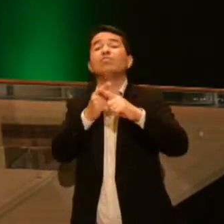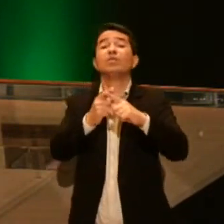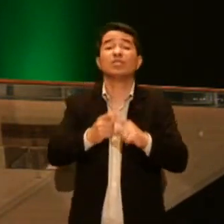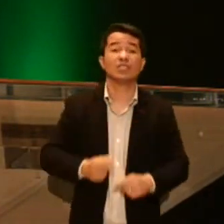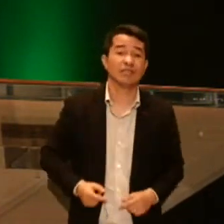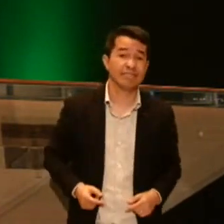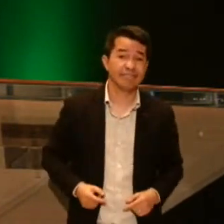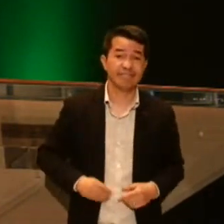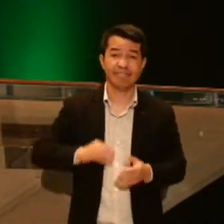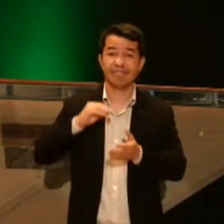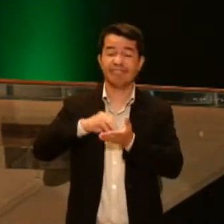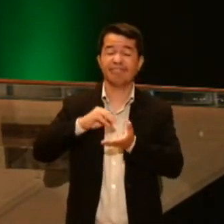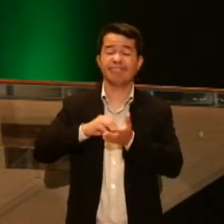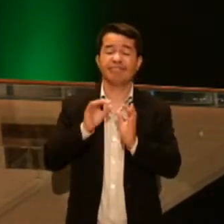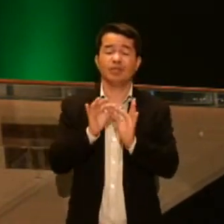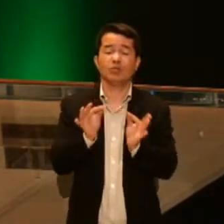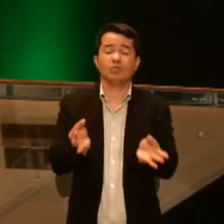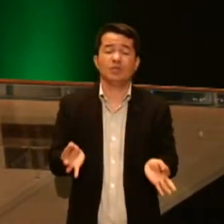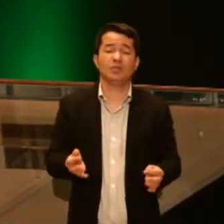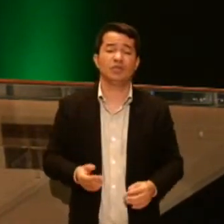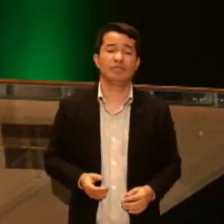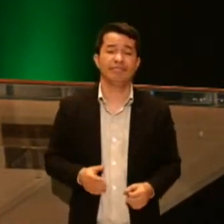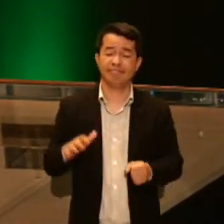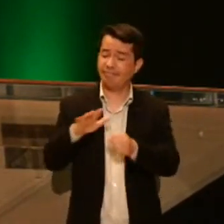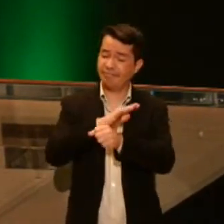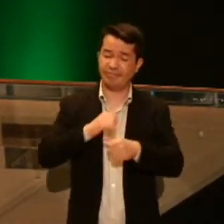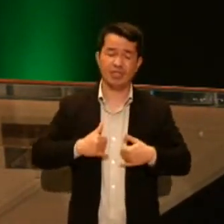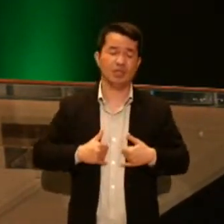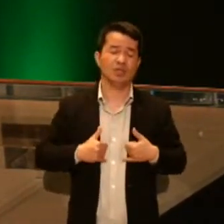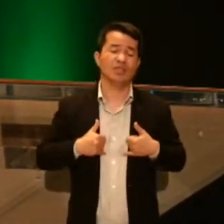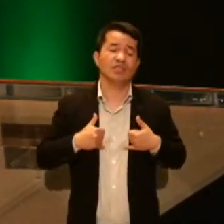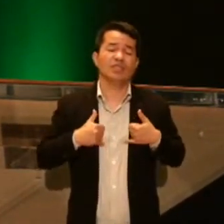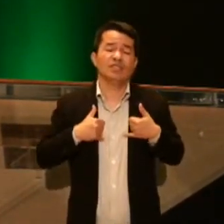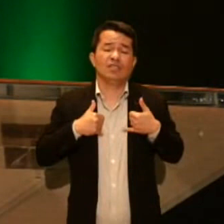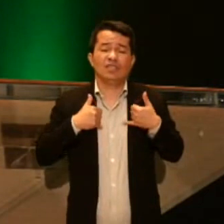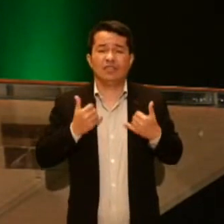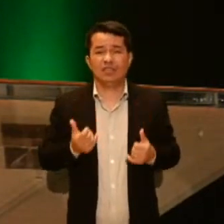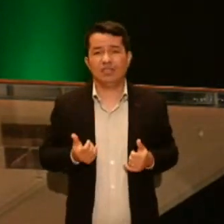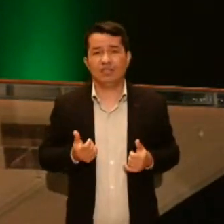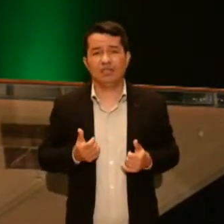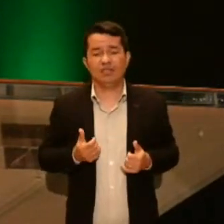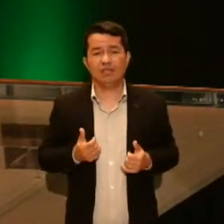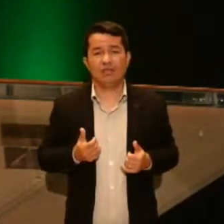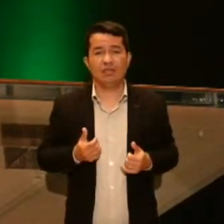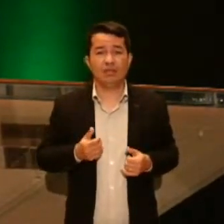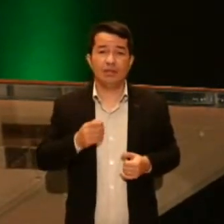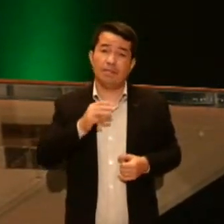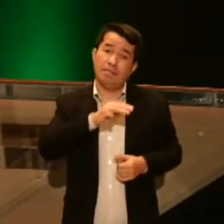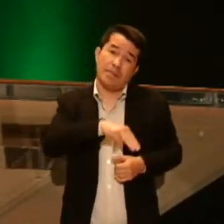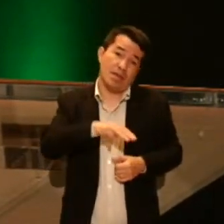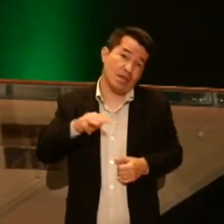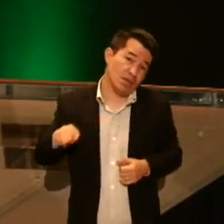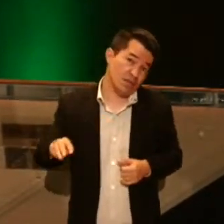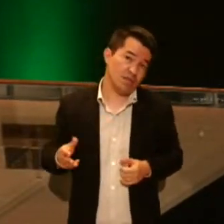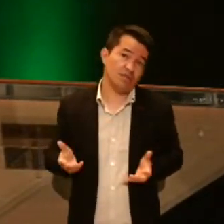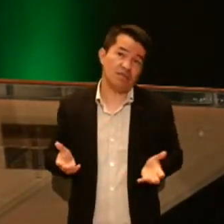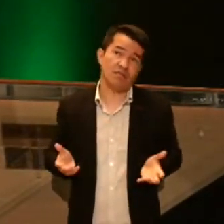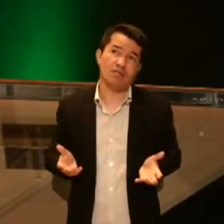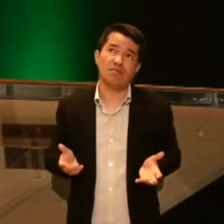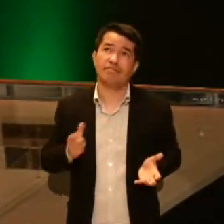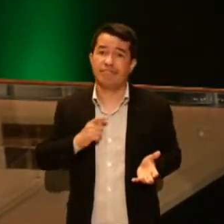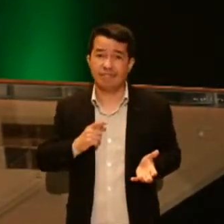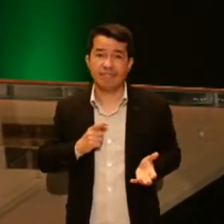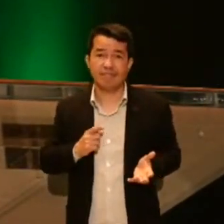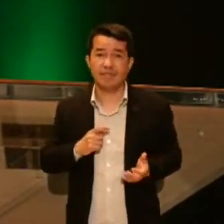eles. Por isso eles não procuraram e nem adoraram. Quando chegaram os magos e